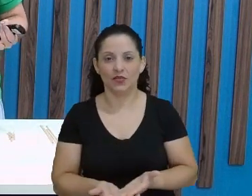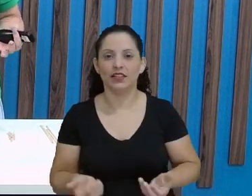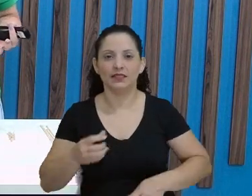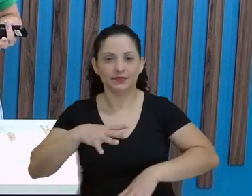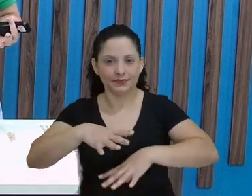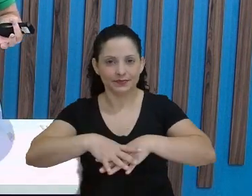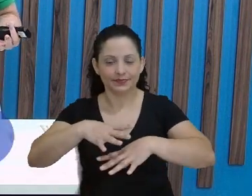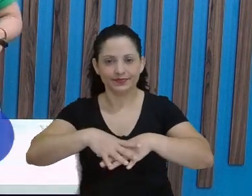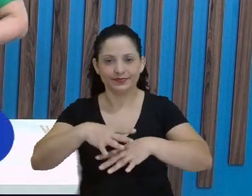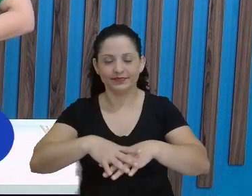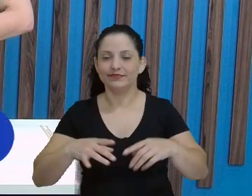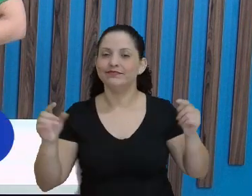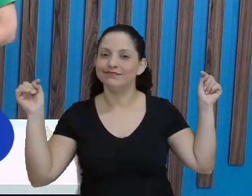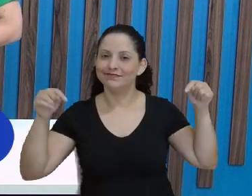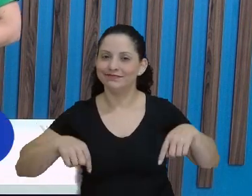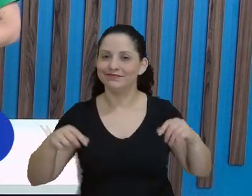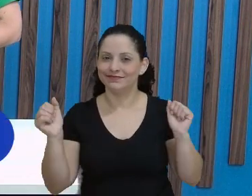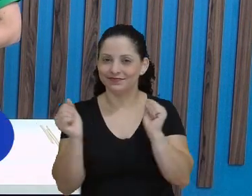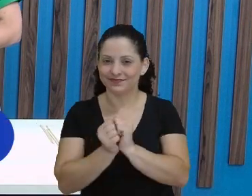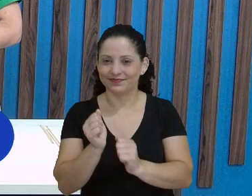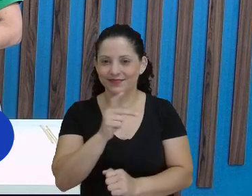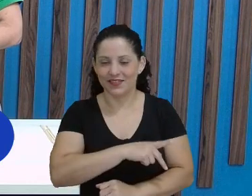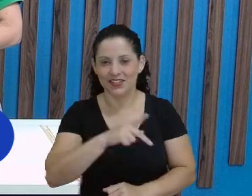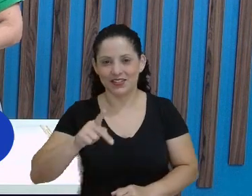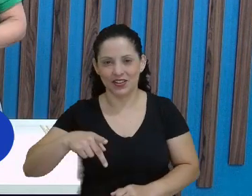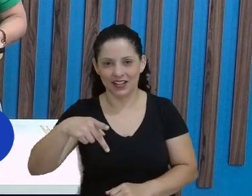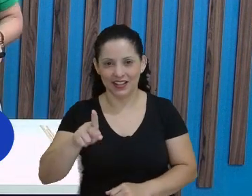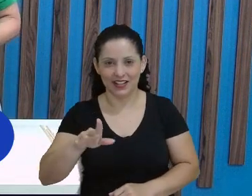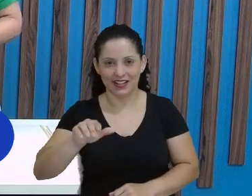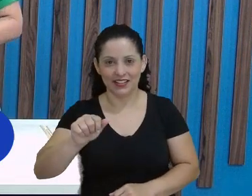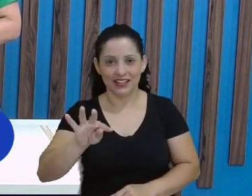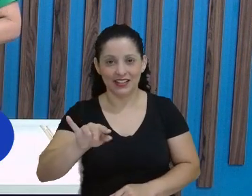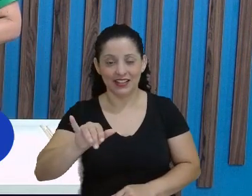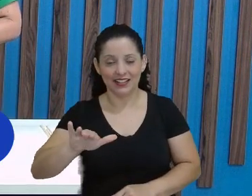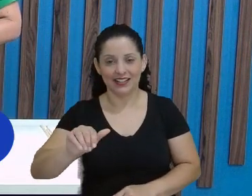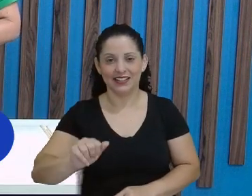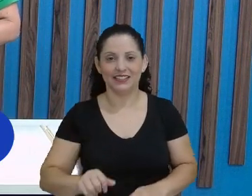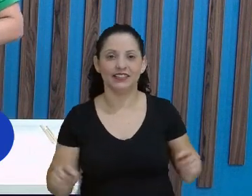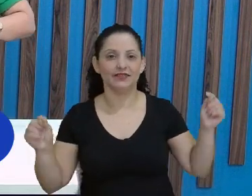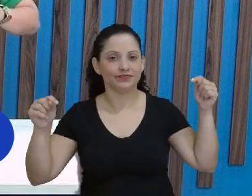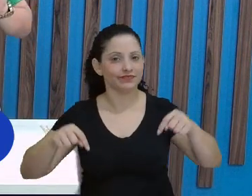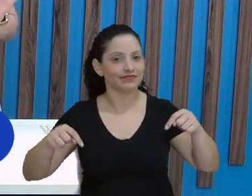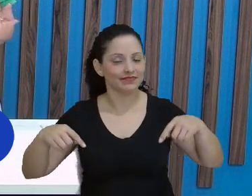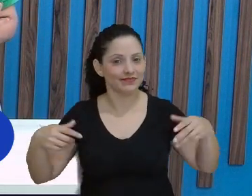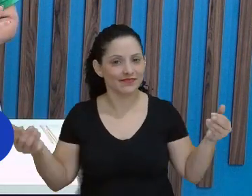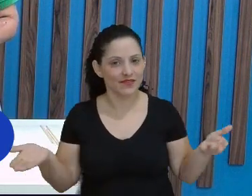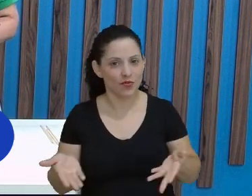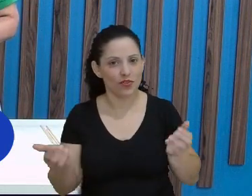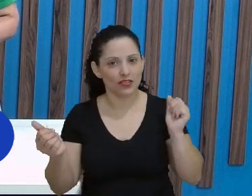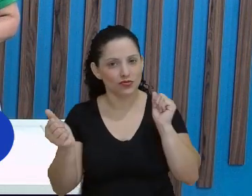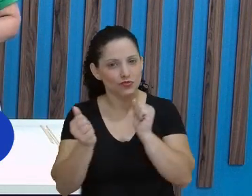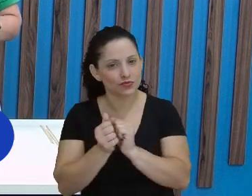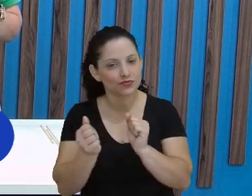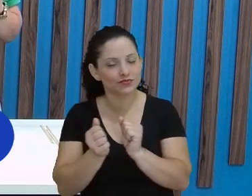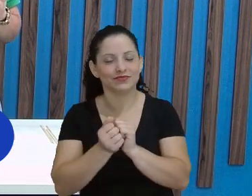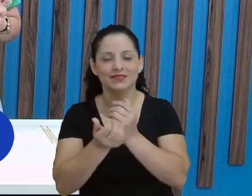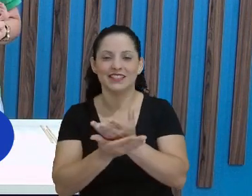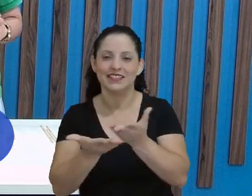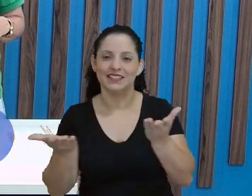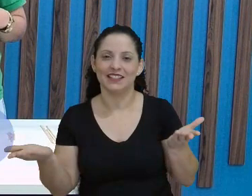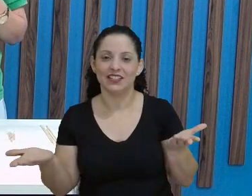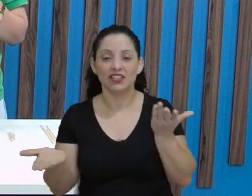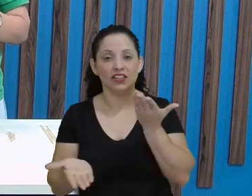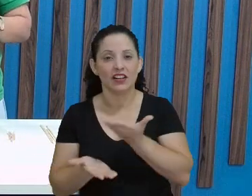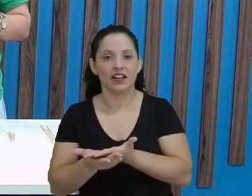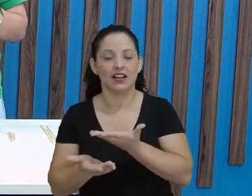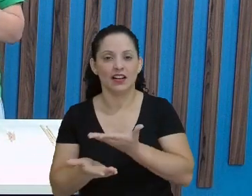de matemática com a professora Kátia Xavier. Isso mesmo, estou aqui para acompanhar vocês em uma aula,